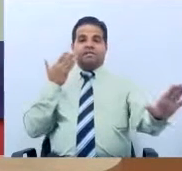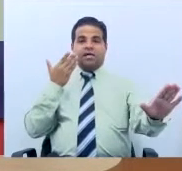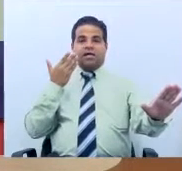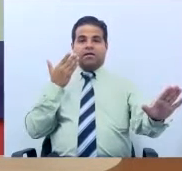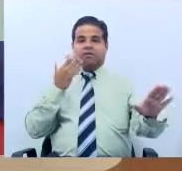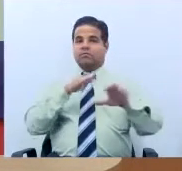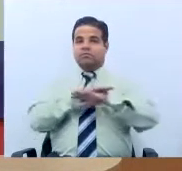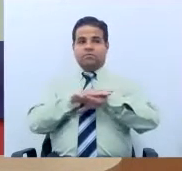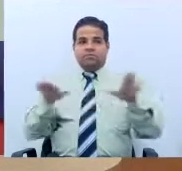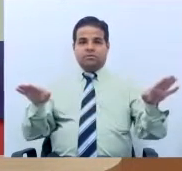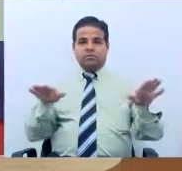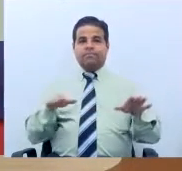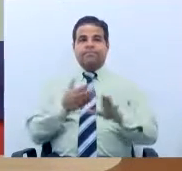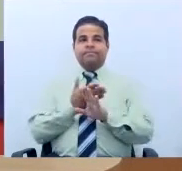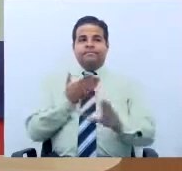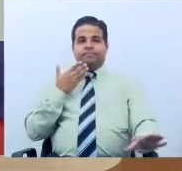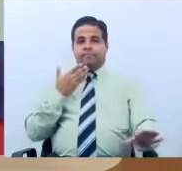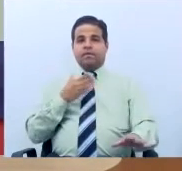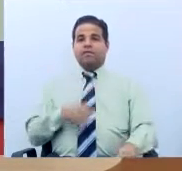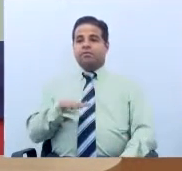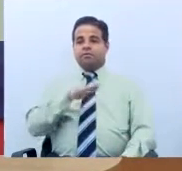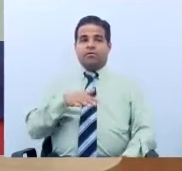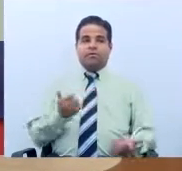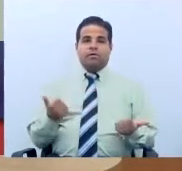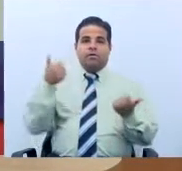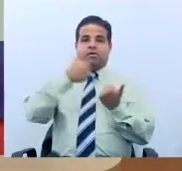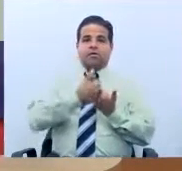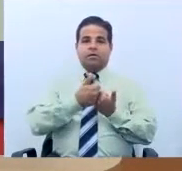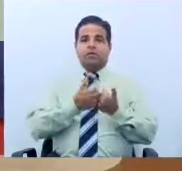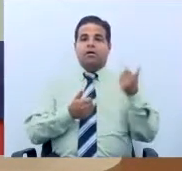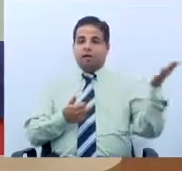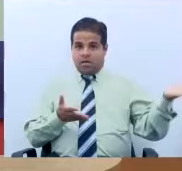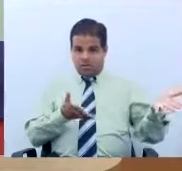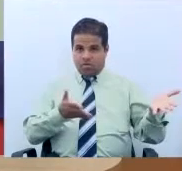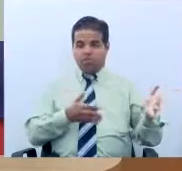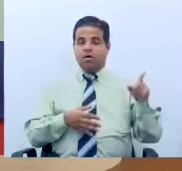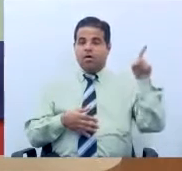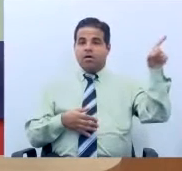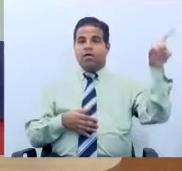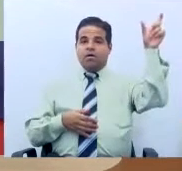forma definitiva, dando lugar ao